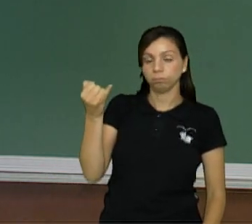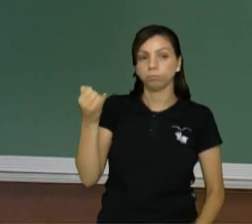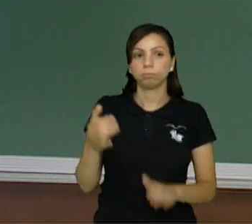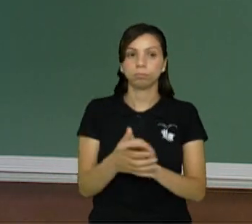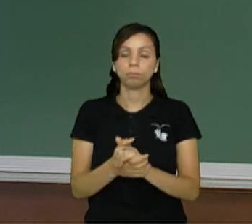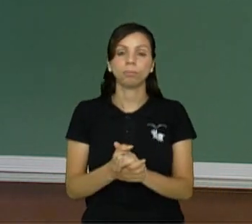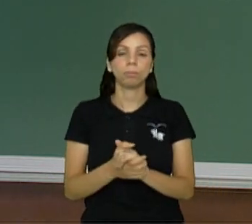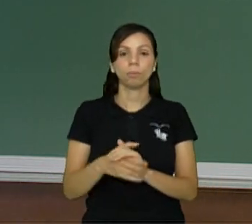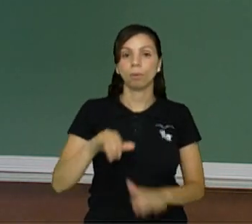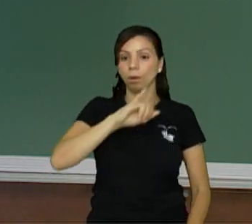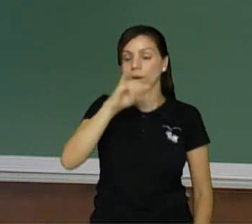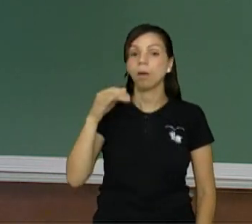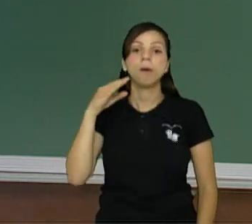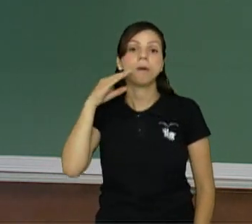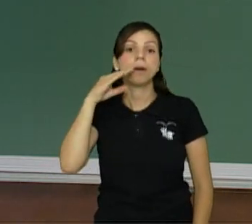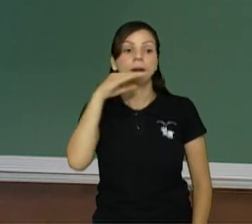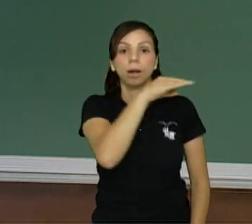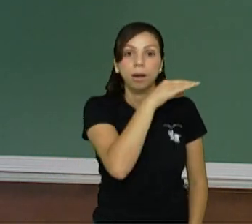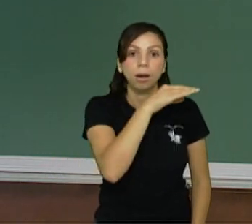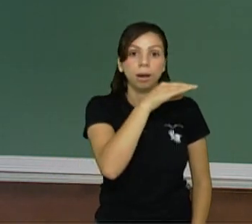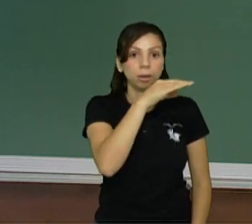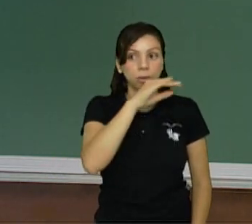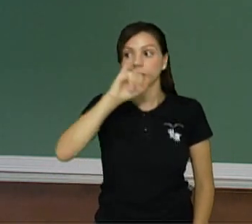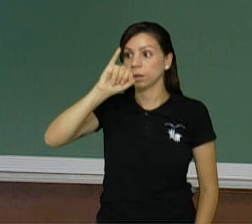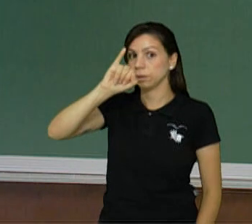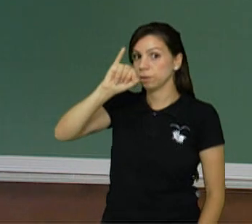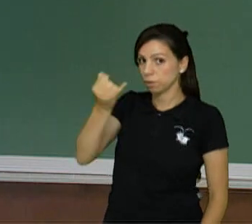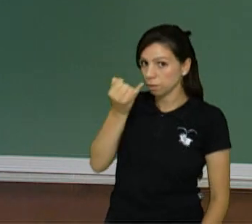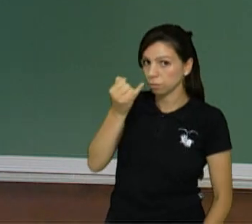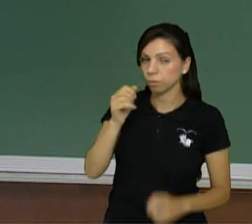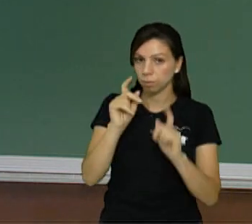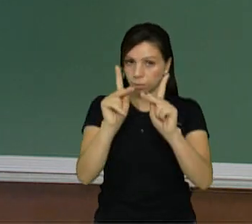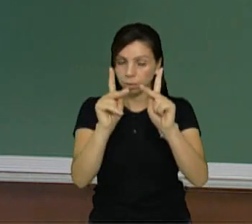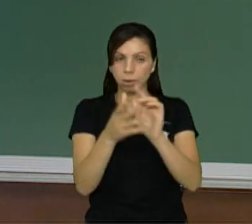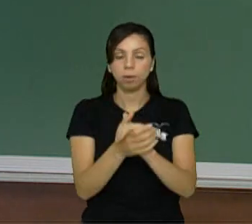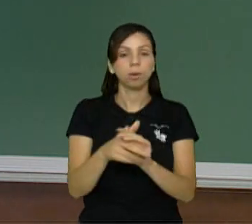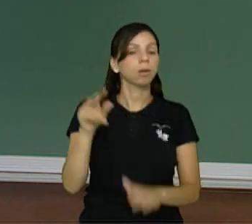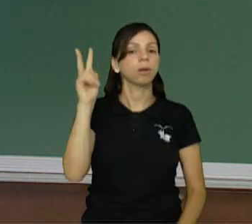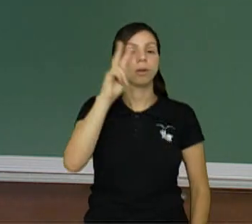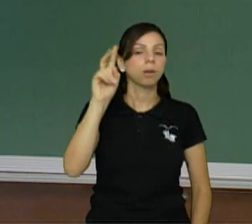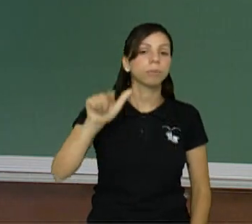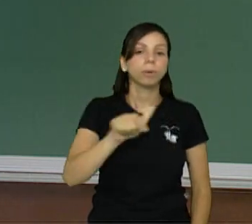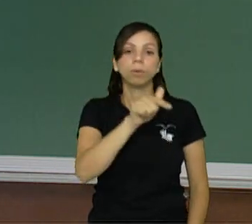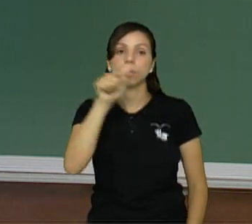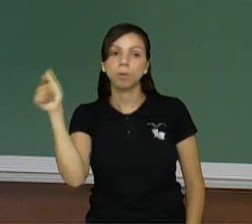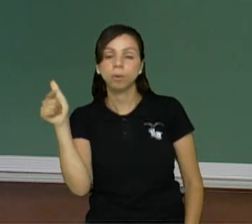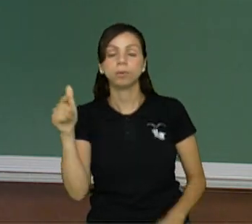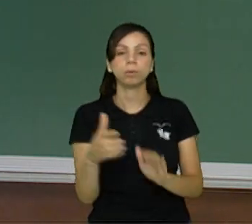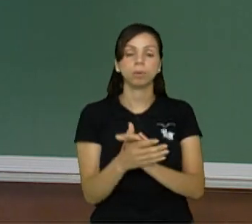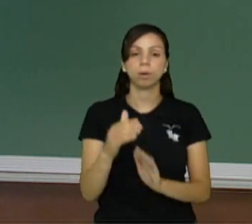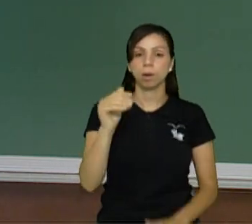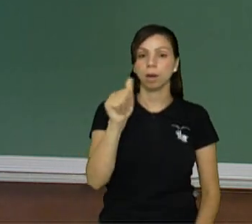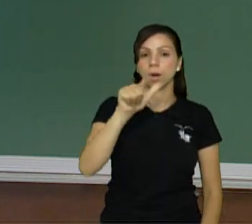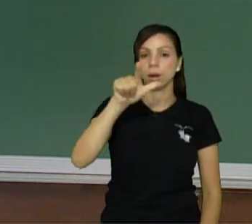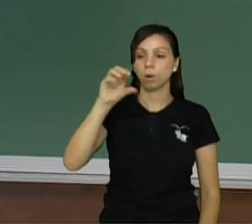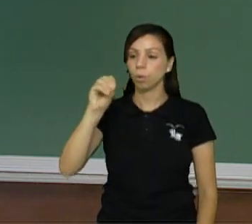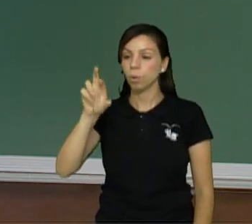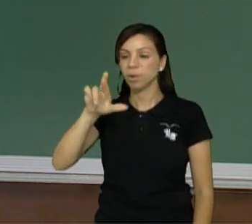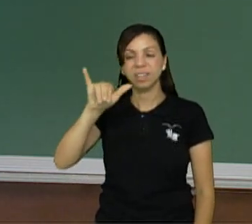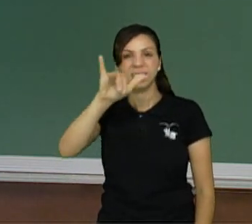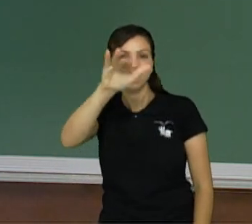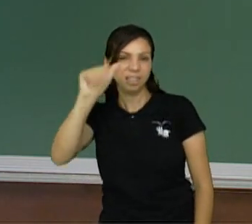Sistema Internacional, o calor ele é medido em Joule, tá? Lembre-se, tem uma outra unidade chamada caloria, que geralmente